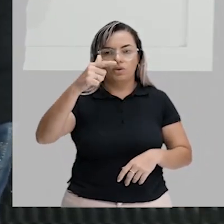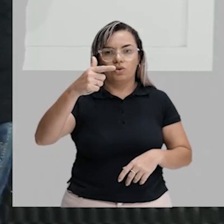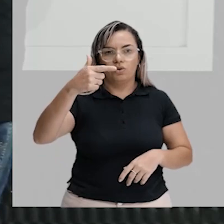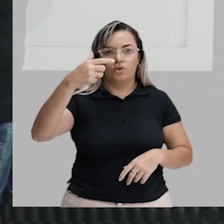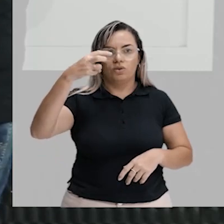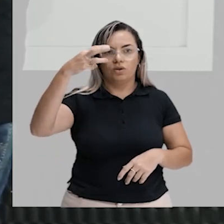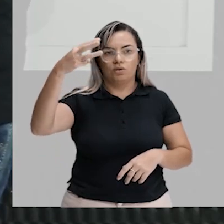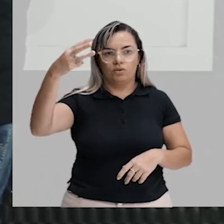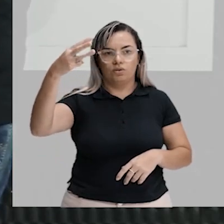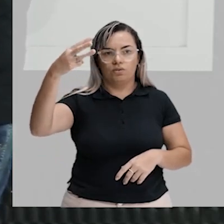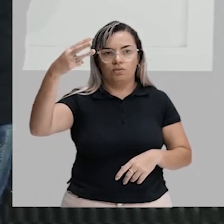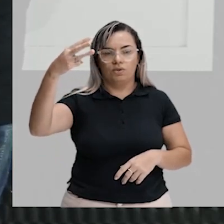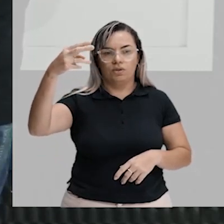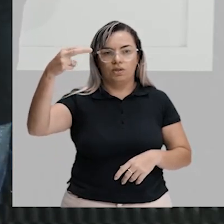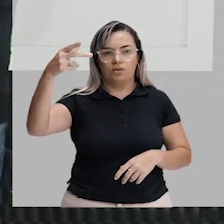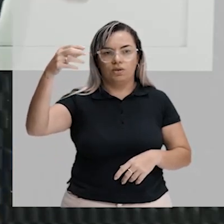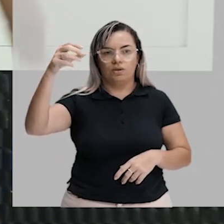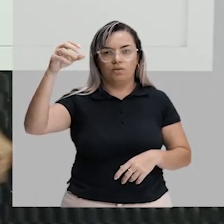menos 32.